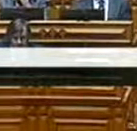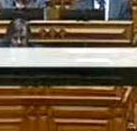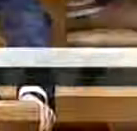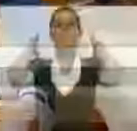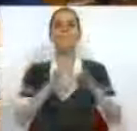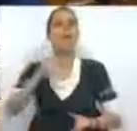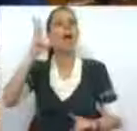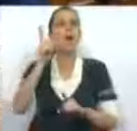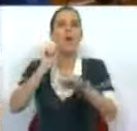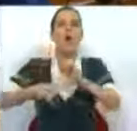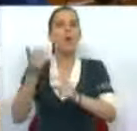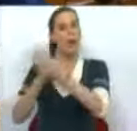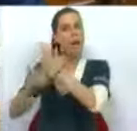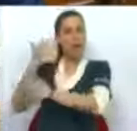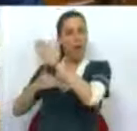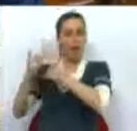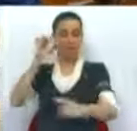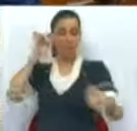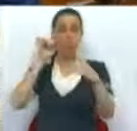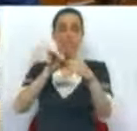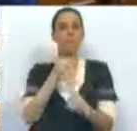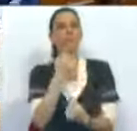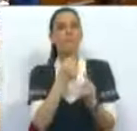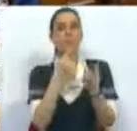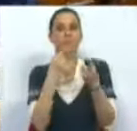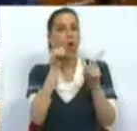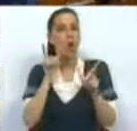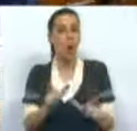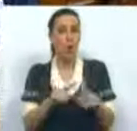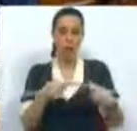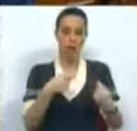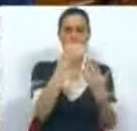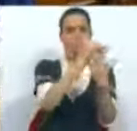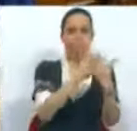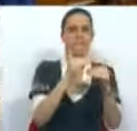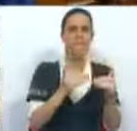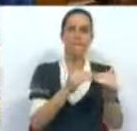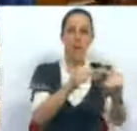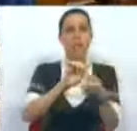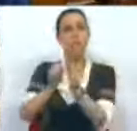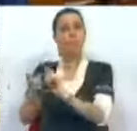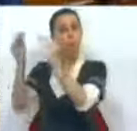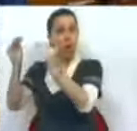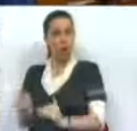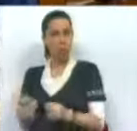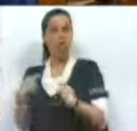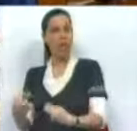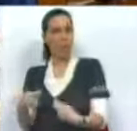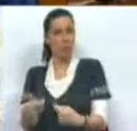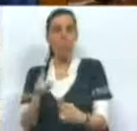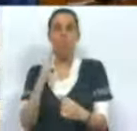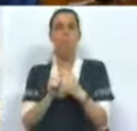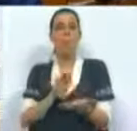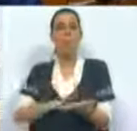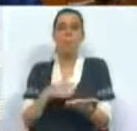E o que é que acontecia anteriormente? As metas fixadas para o controlo da despesa e mesmo para a redução da despesa não passavam